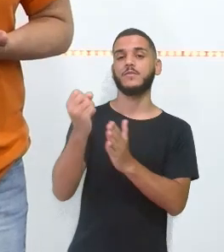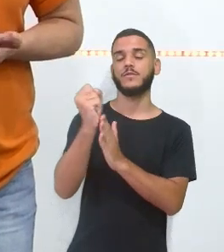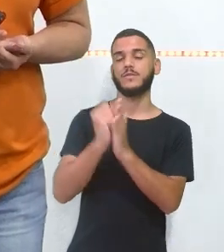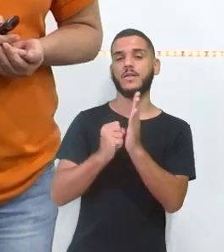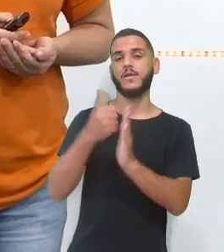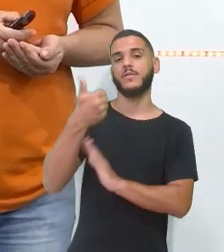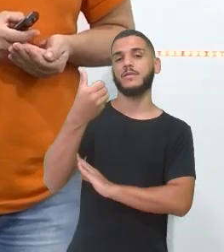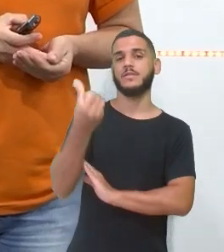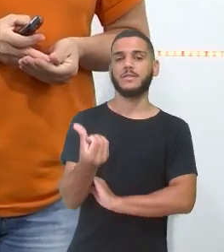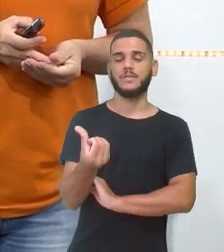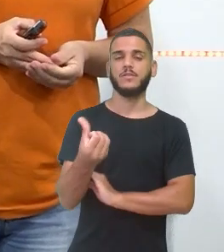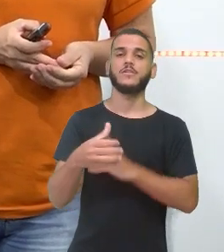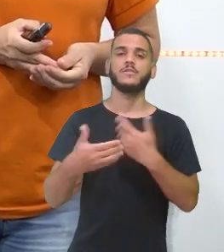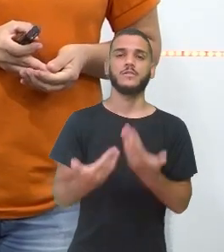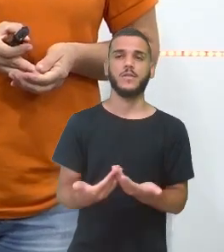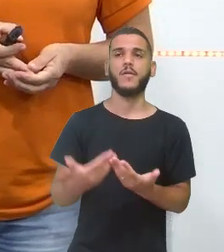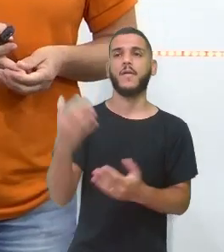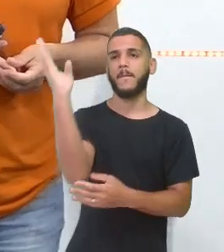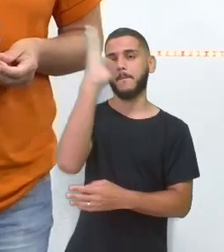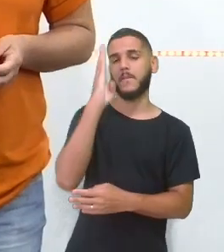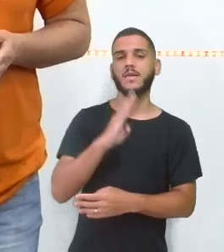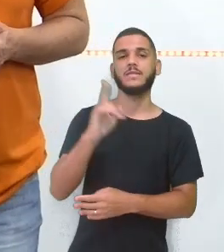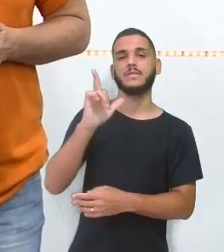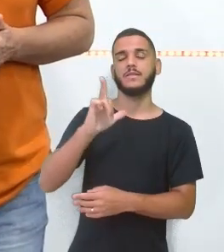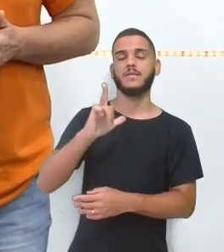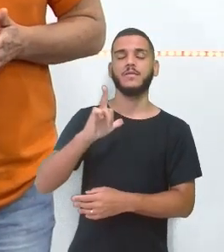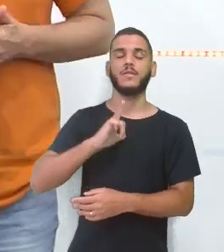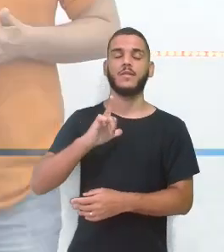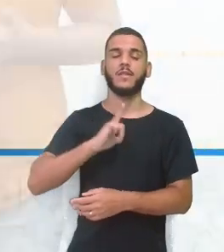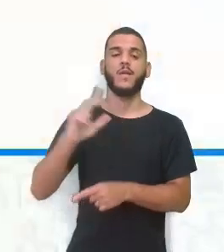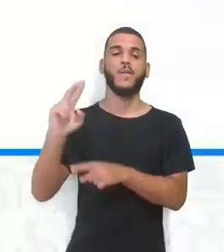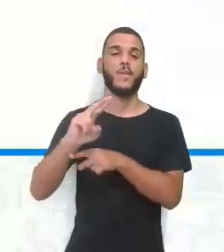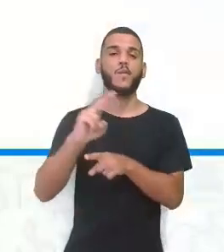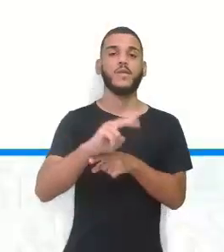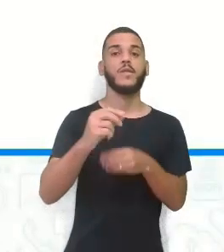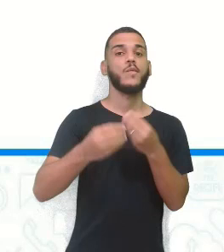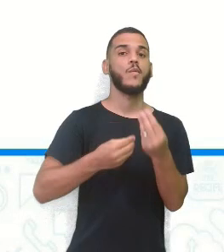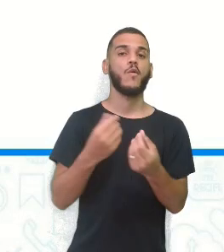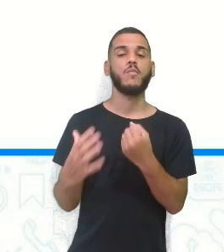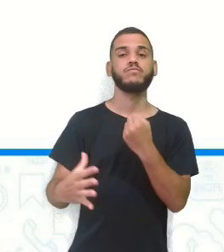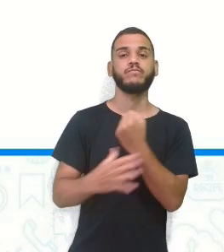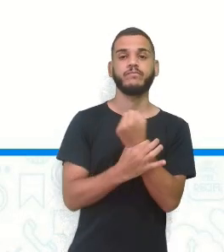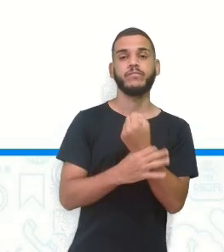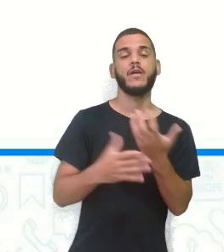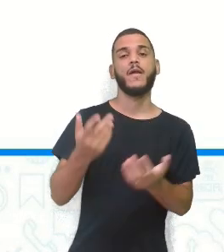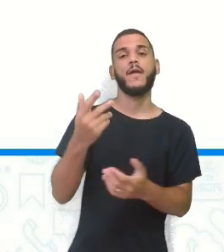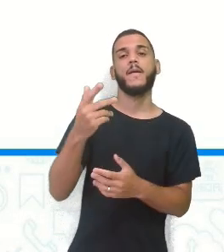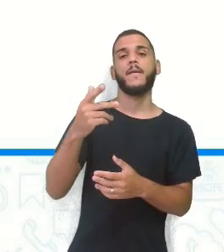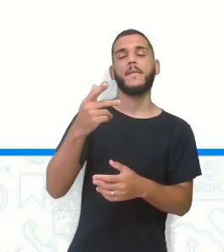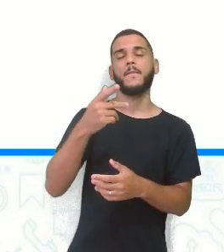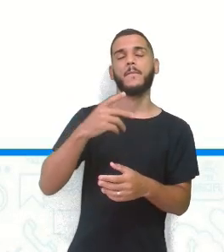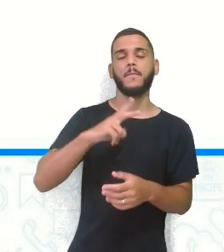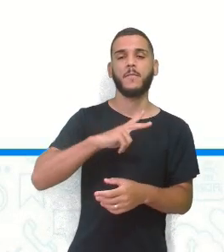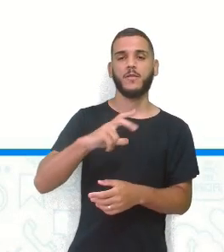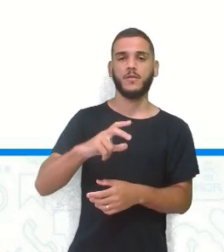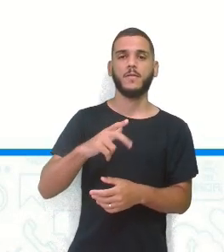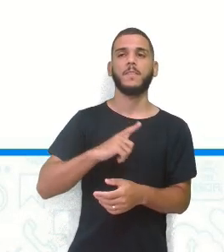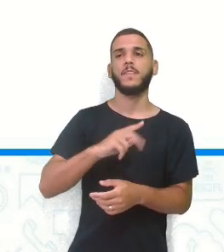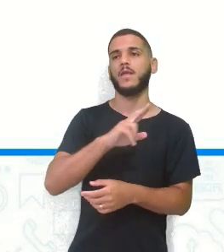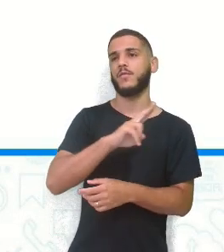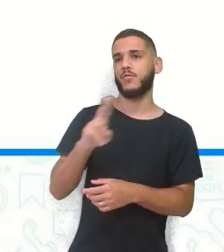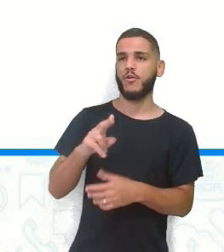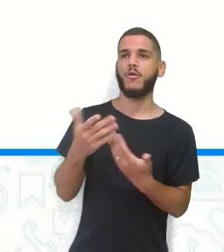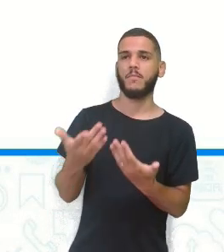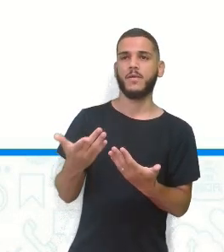século XVI, quando o Brasil era colônia de Portugal. Ele recebeu inicialmente o nome Vila de Ribeiro do Mar